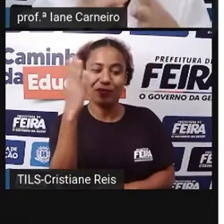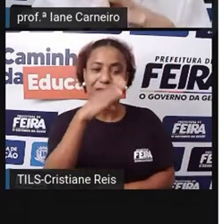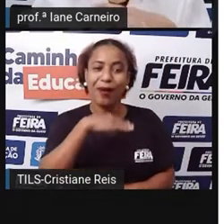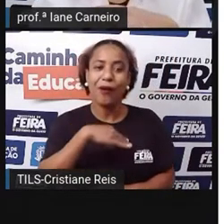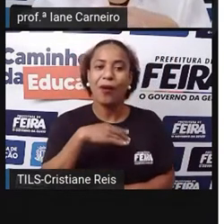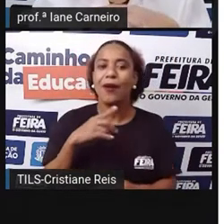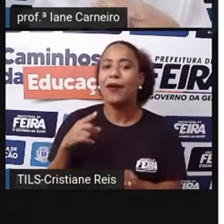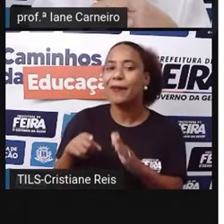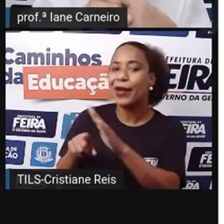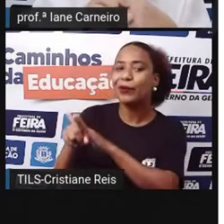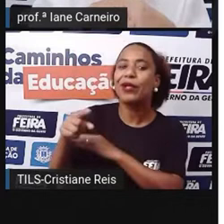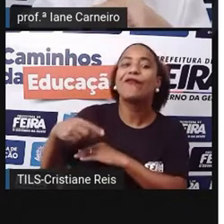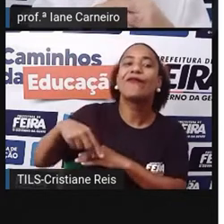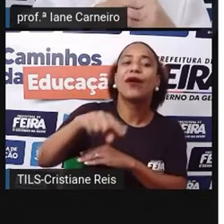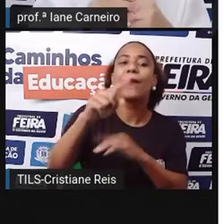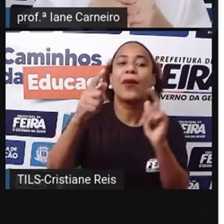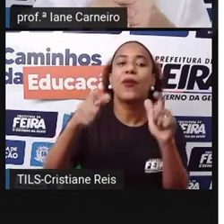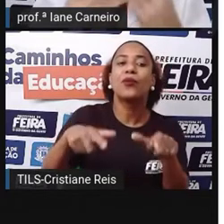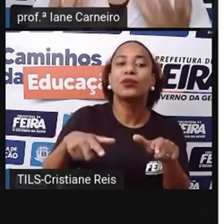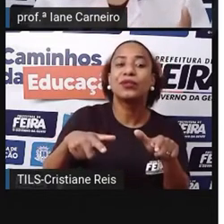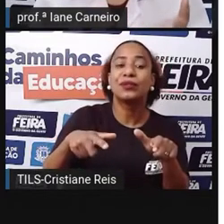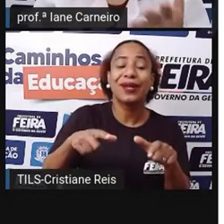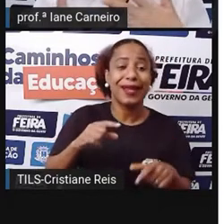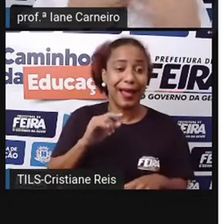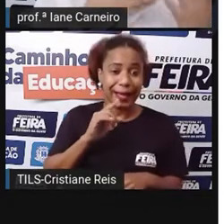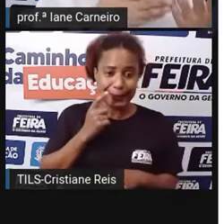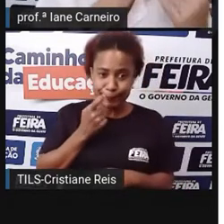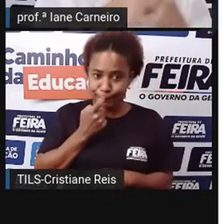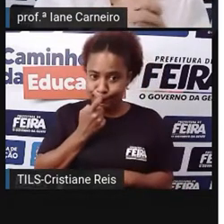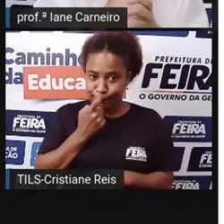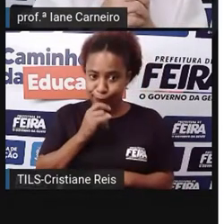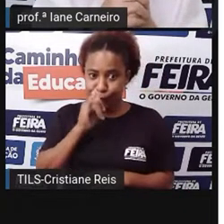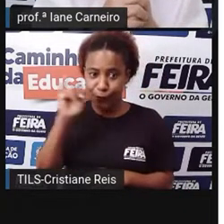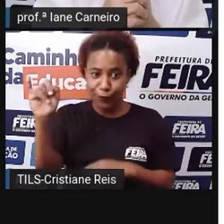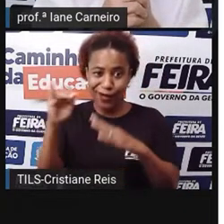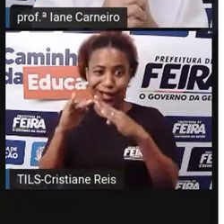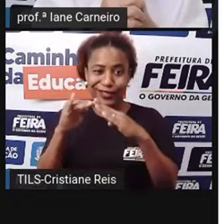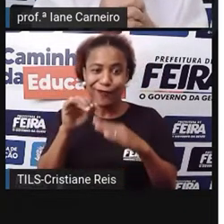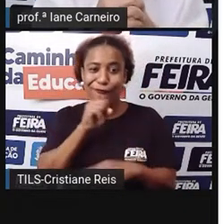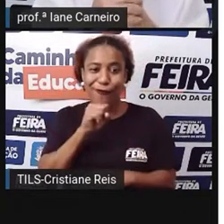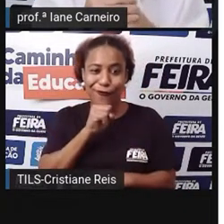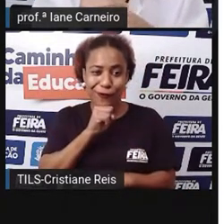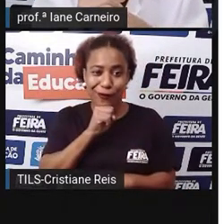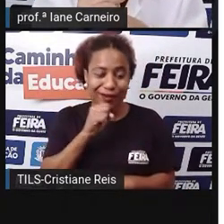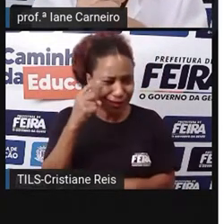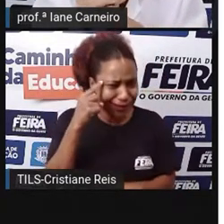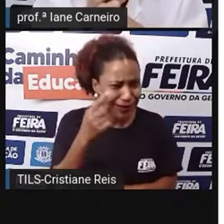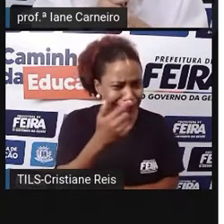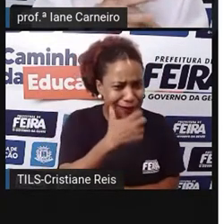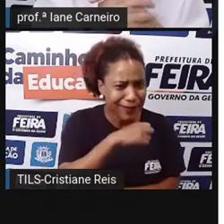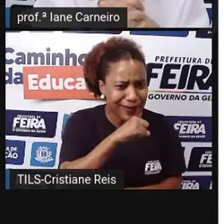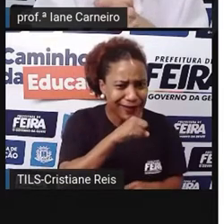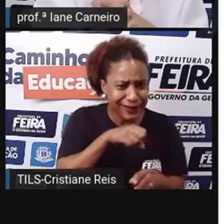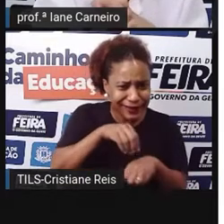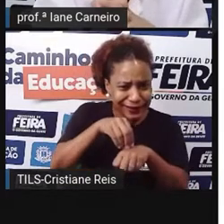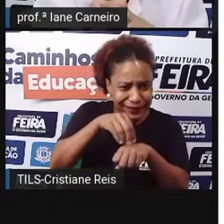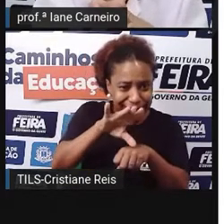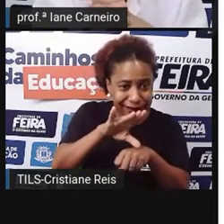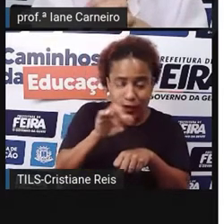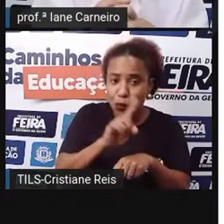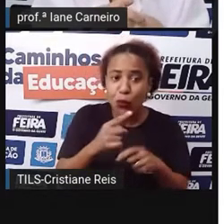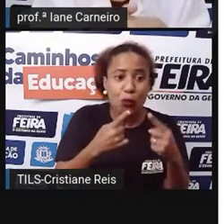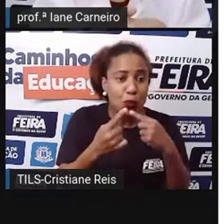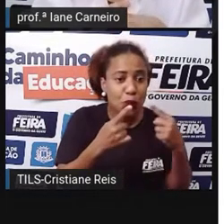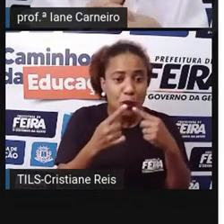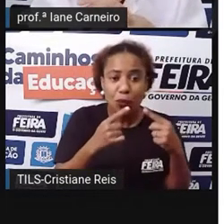E ela desobedece à mãe, né? Porque a mãe disse que não era para ela falar com estranhos. Ela vai e acaba falando com estranhos. Ao chegar, né, na casa da